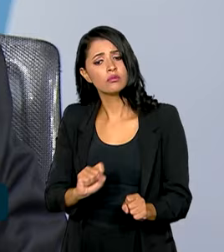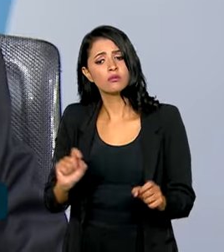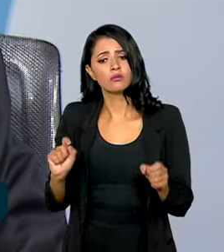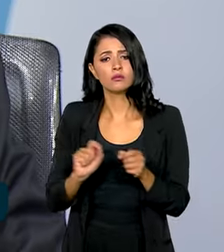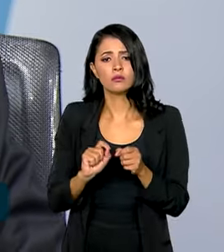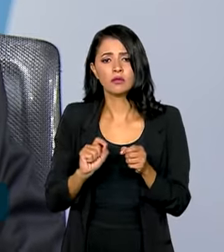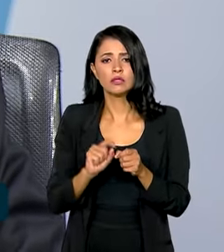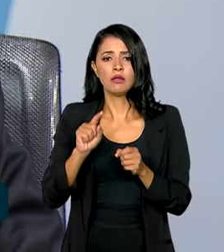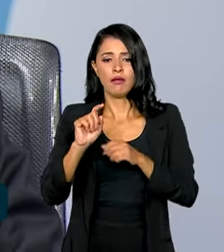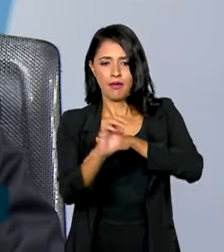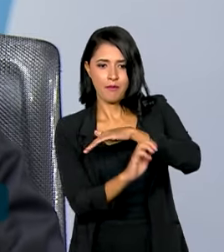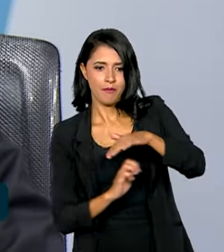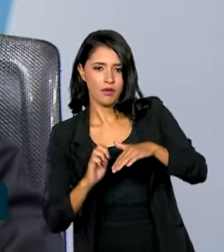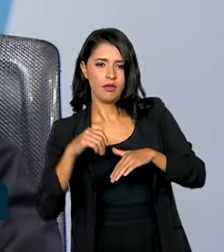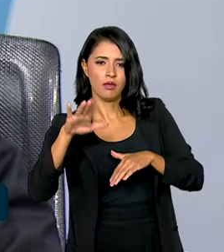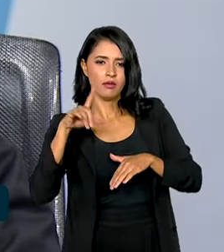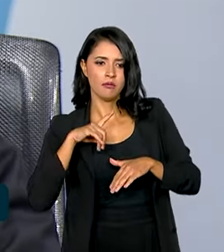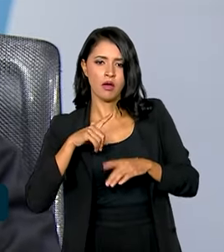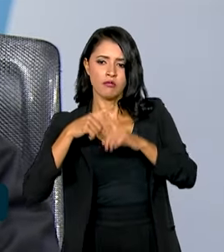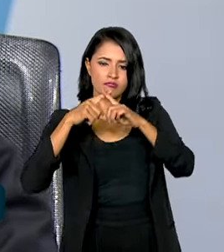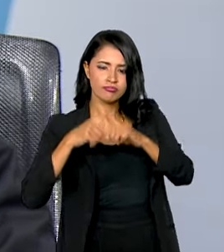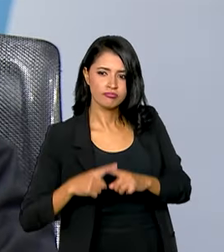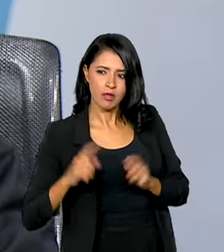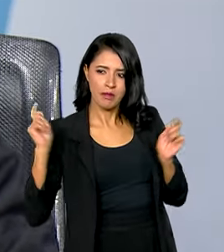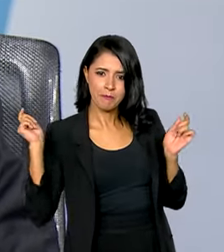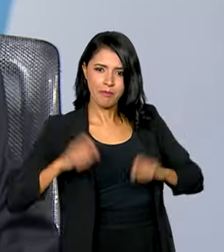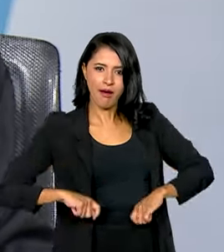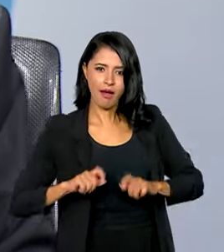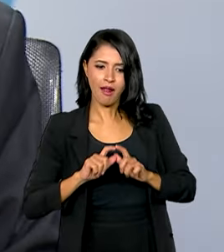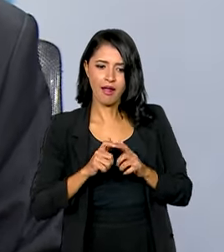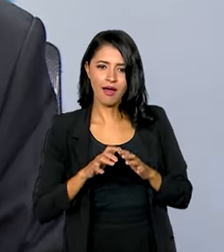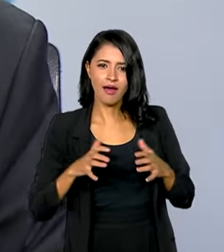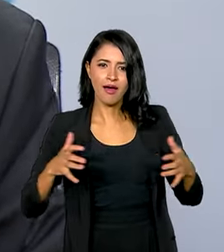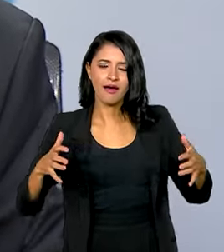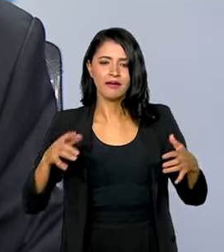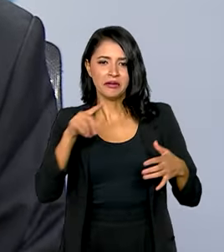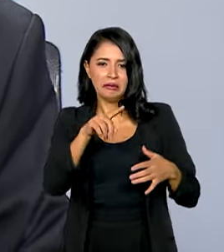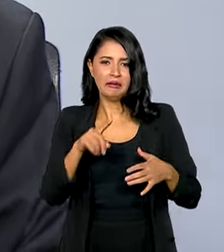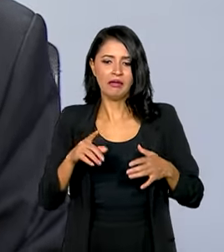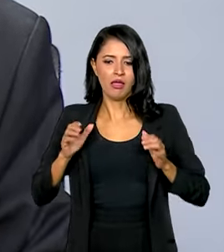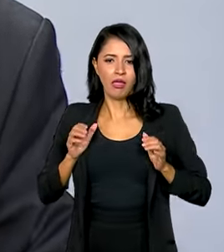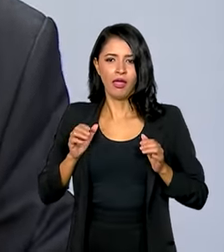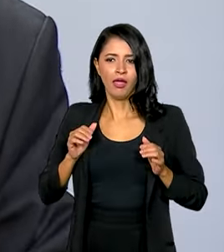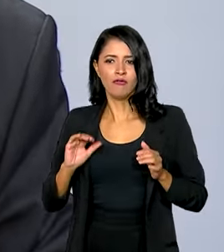a pequena empresa ter mais competitividade crescer e gerar riqueza e oportunidade